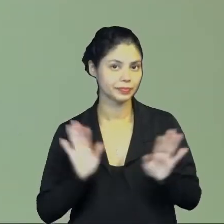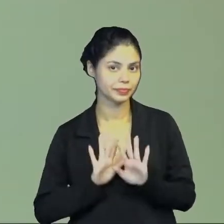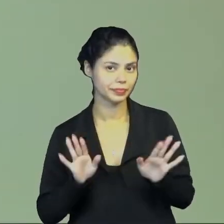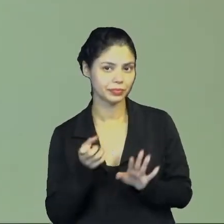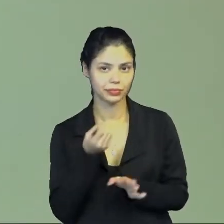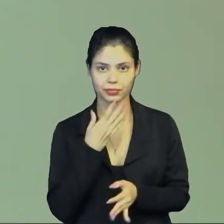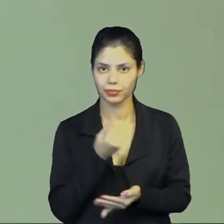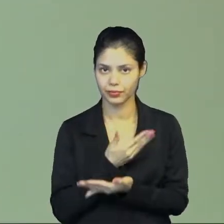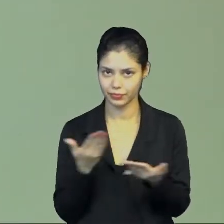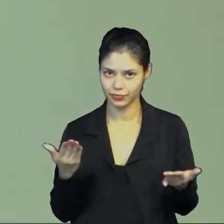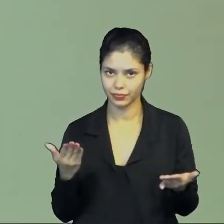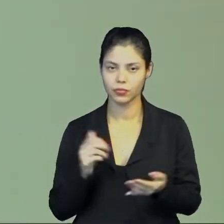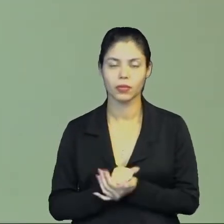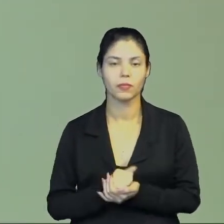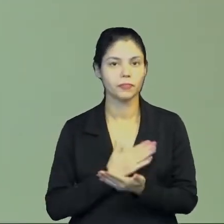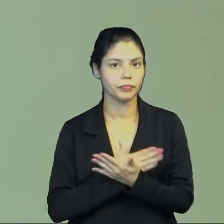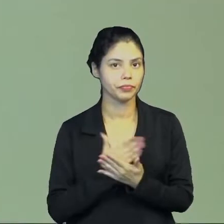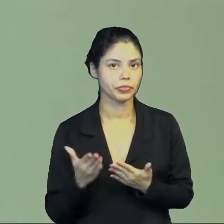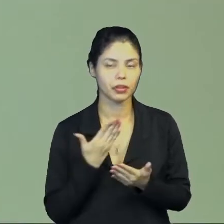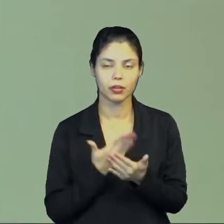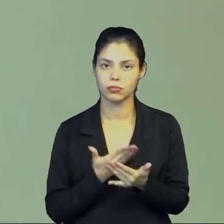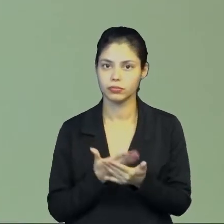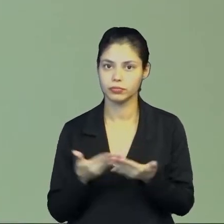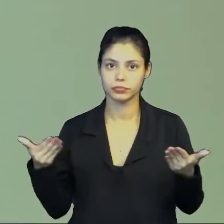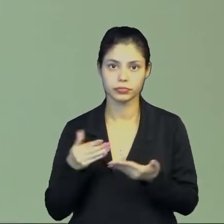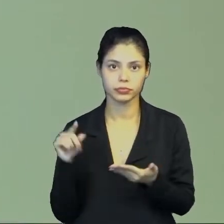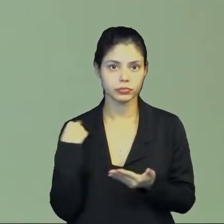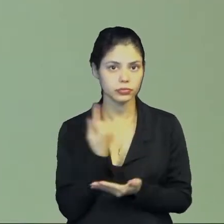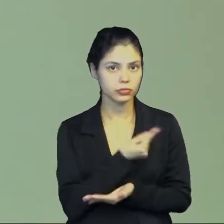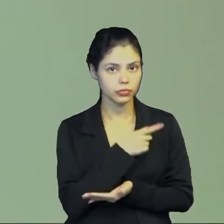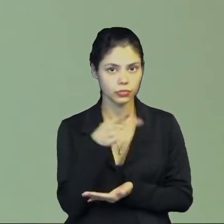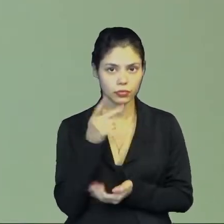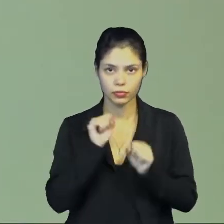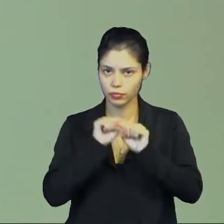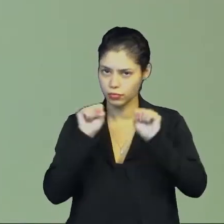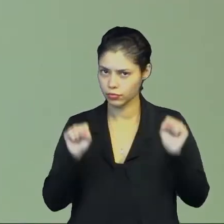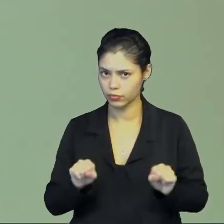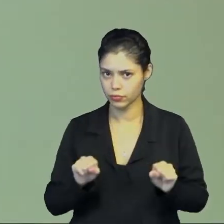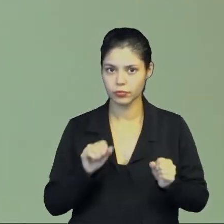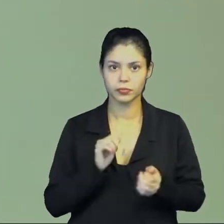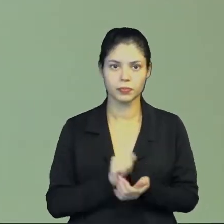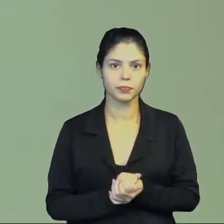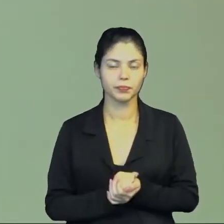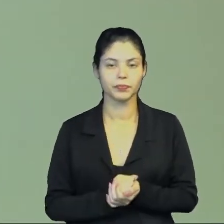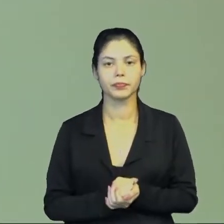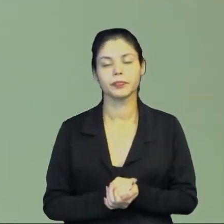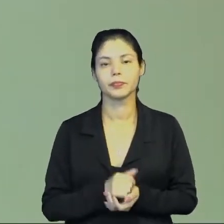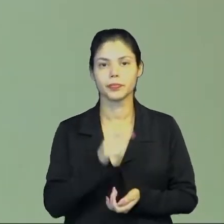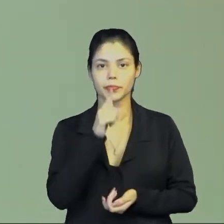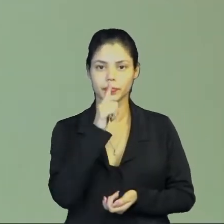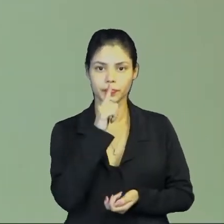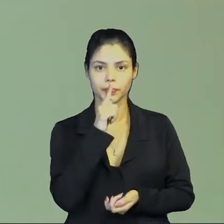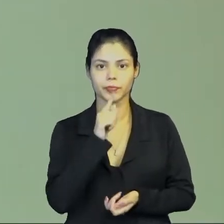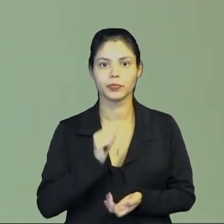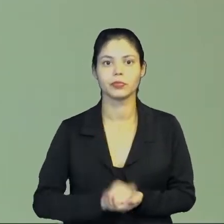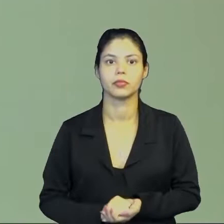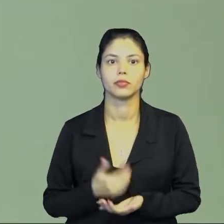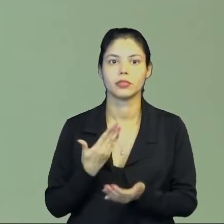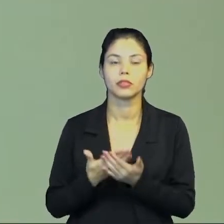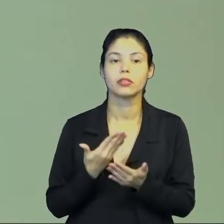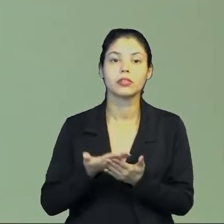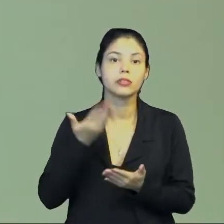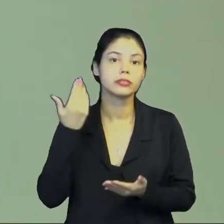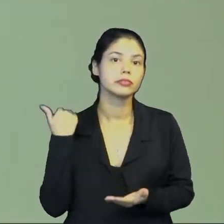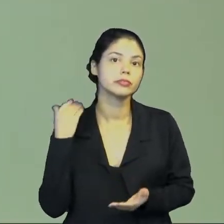Olá pessoal, tudo bem? Vamos iniciar nossa aula e hoje falaremos sobre o sistema genital masculino. Aula passada nós damos uns